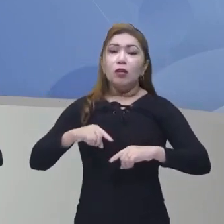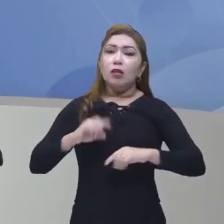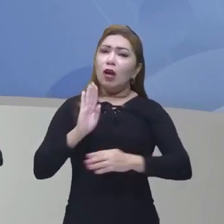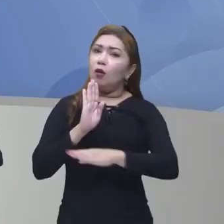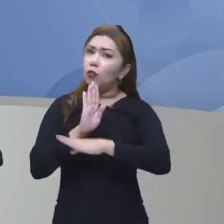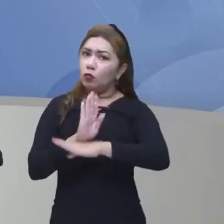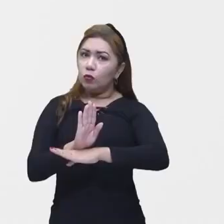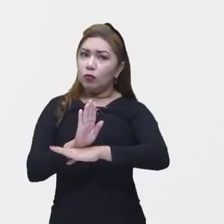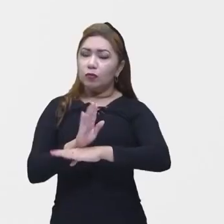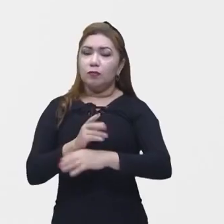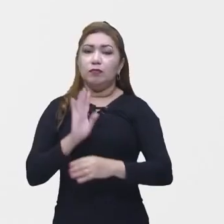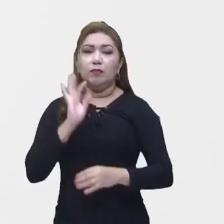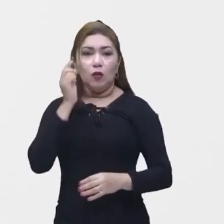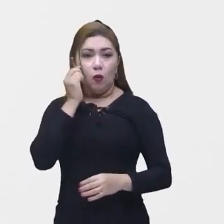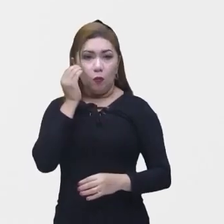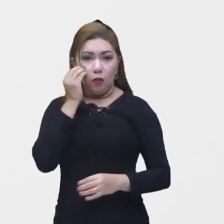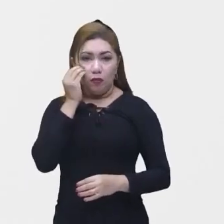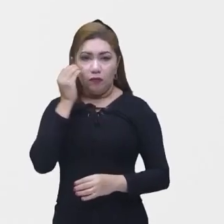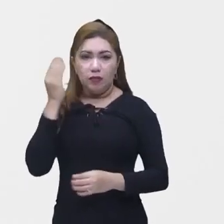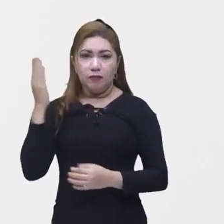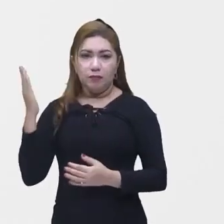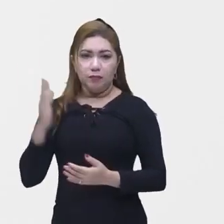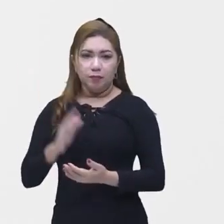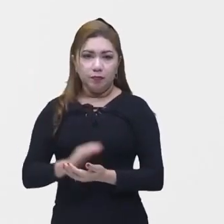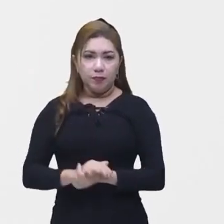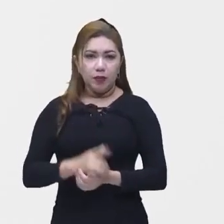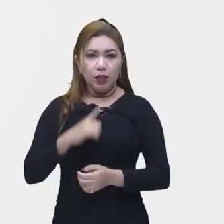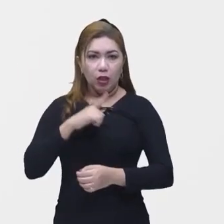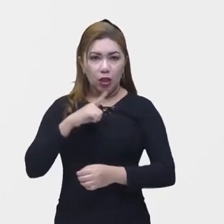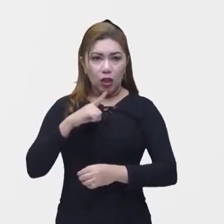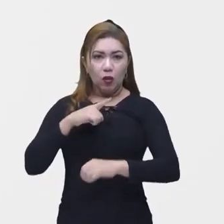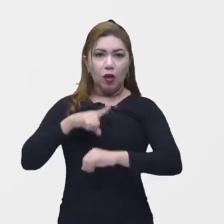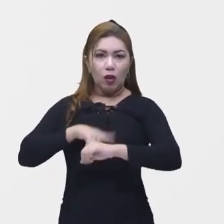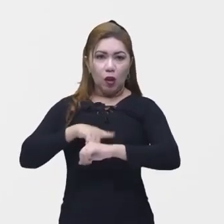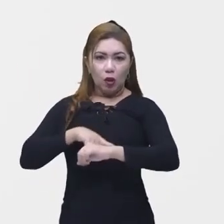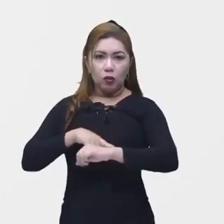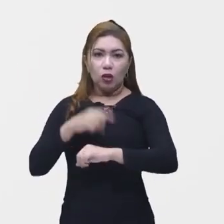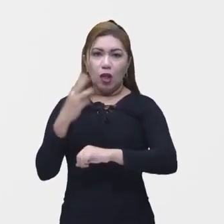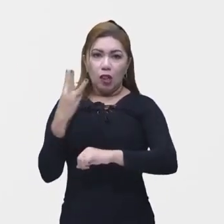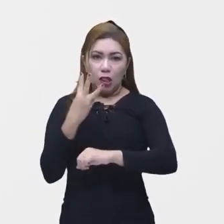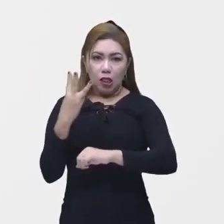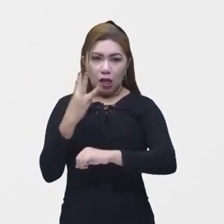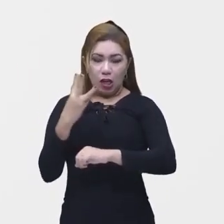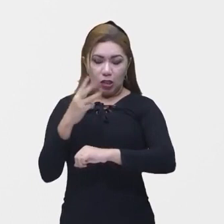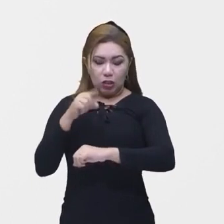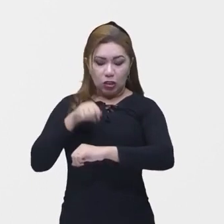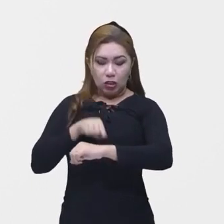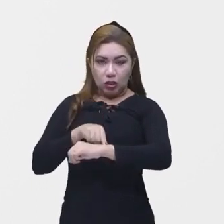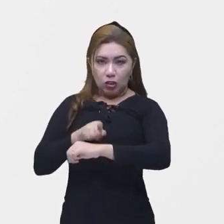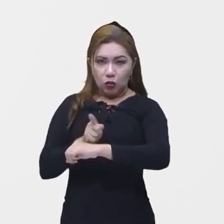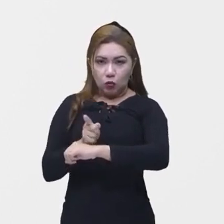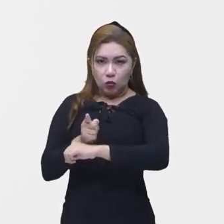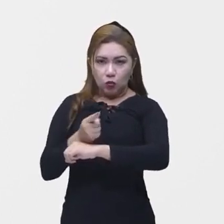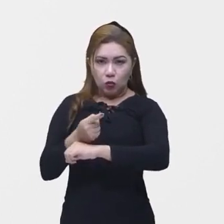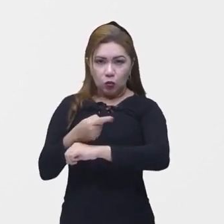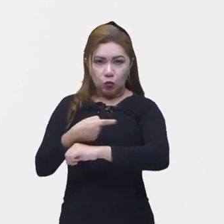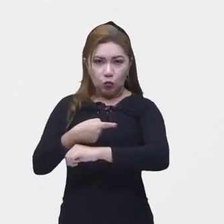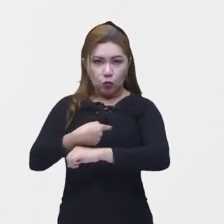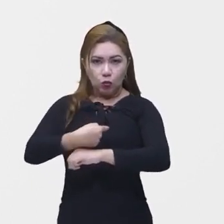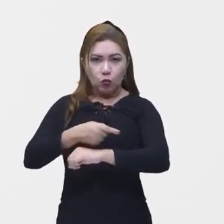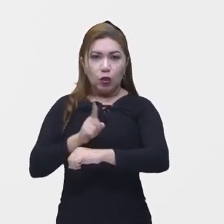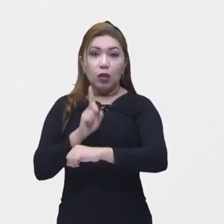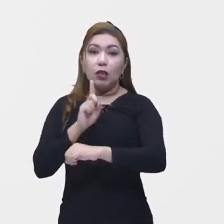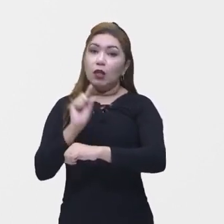De olho na tela. O relógio de três ponteiros, tá certo? Esse relógio ele possui o seguinte: um ponteiro maior, que